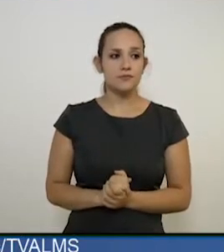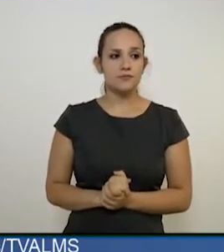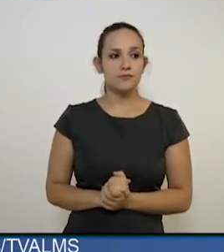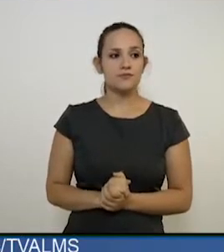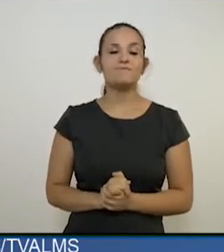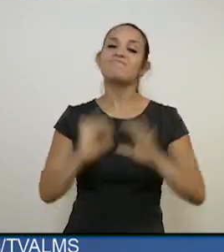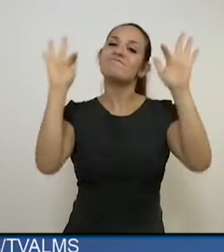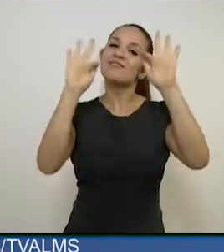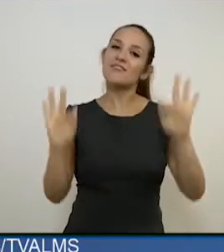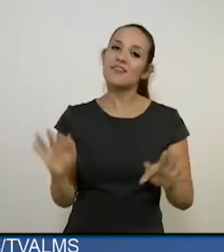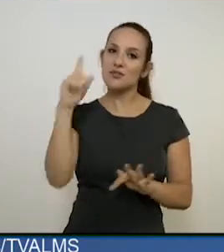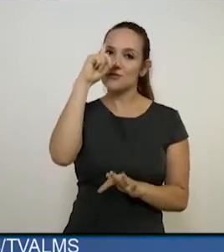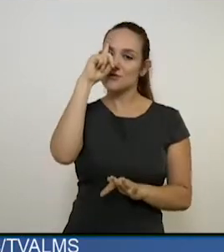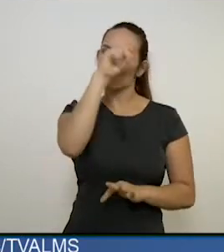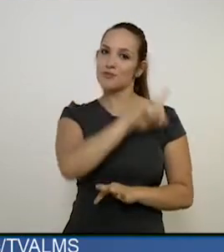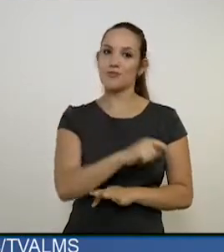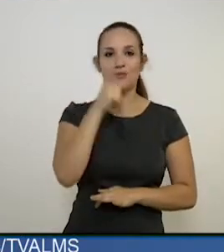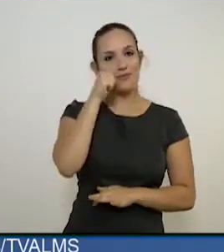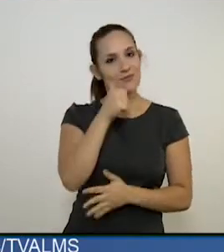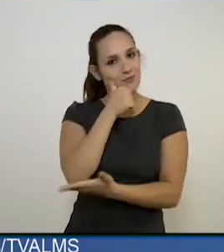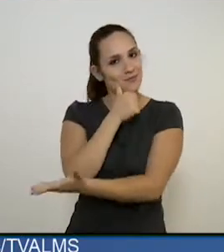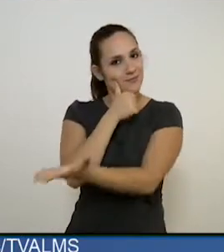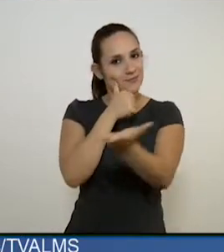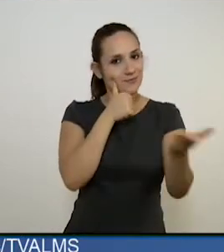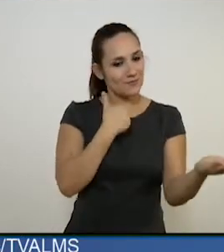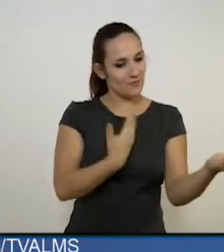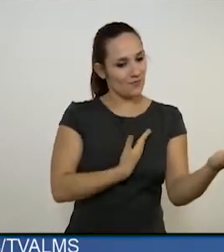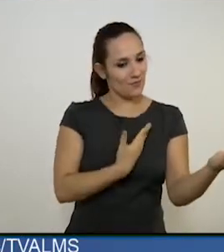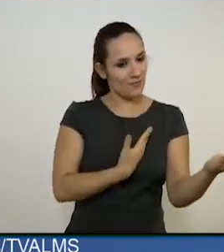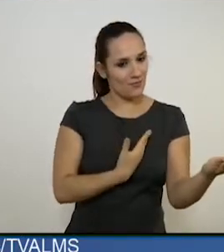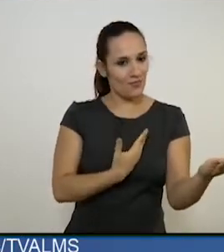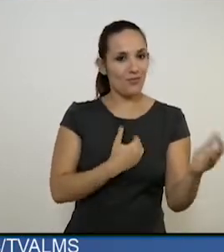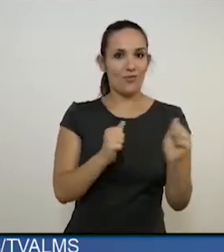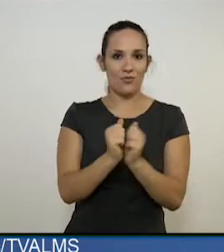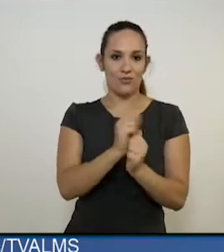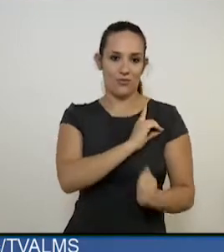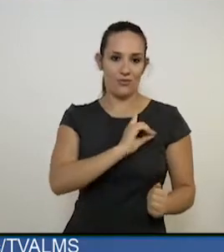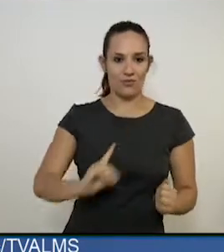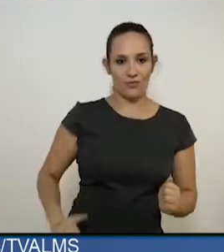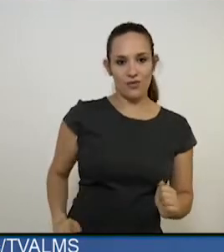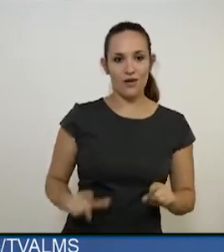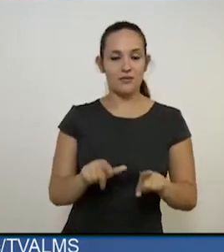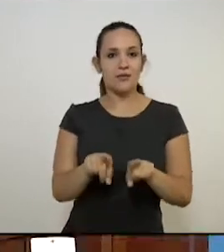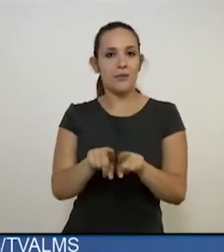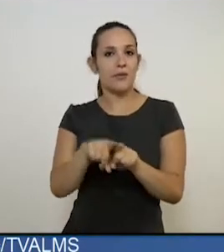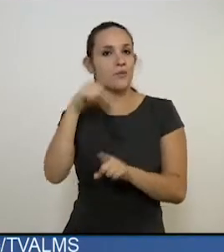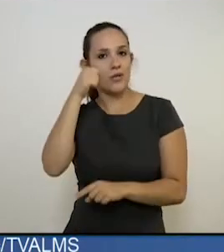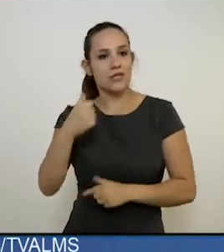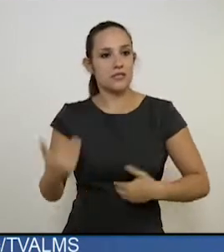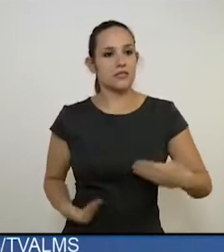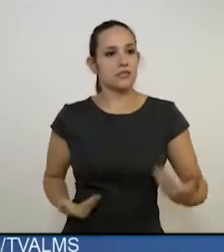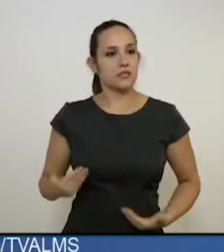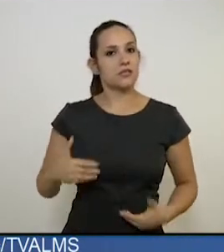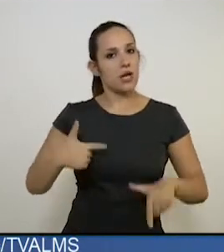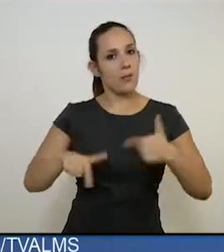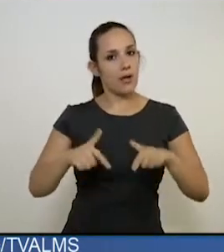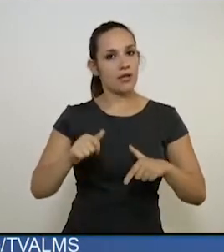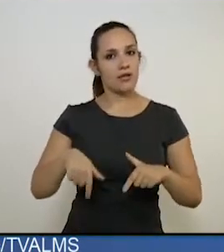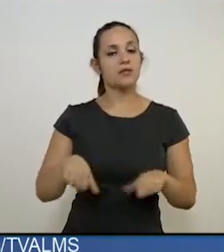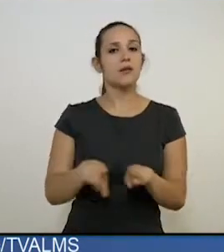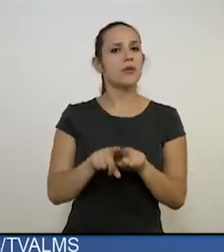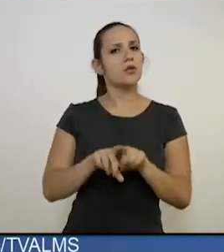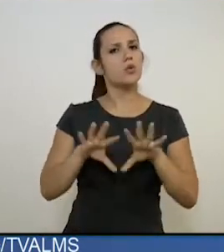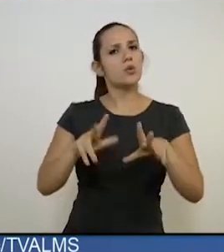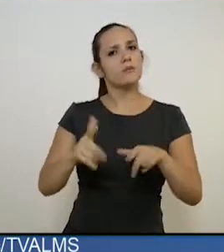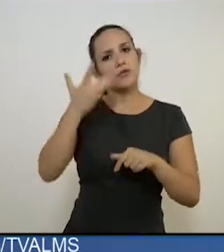Feliz Dia das Mulheres, minhas colegas de mandato, servidoras e demais